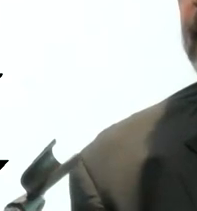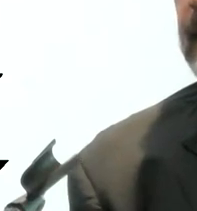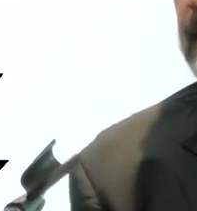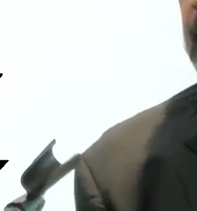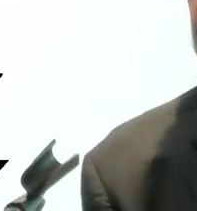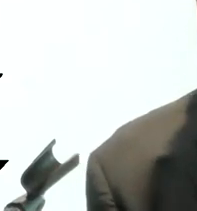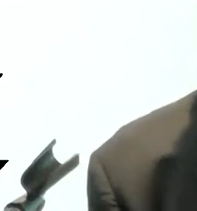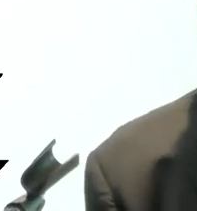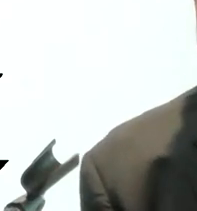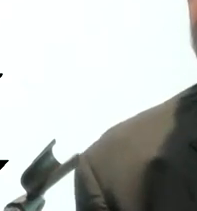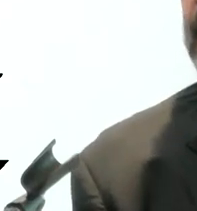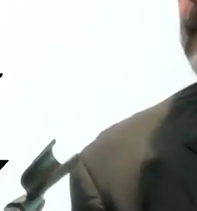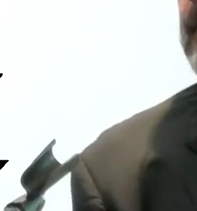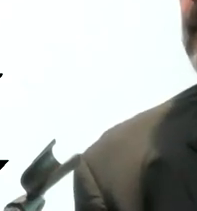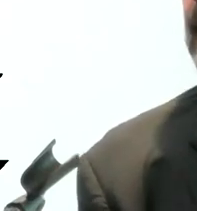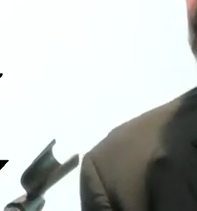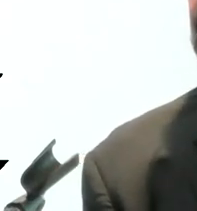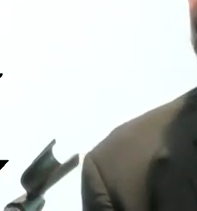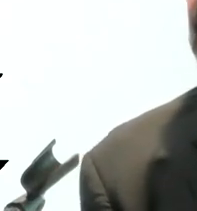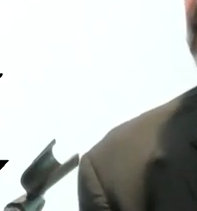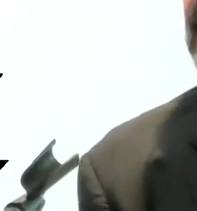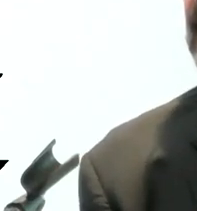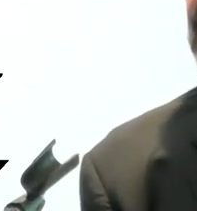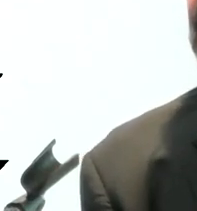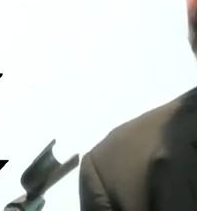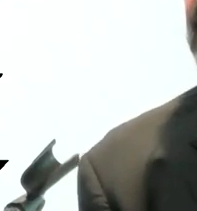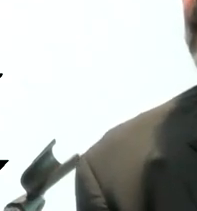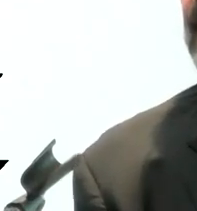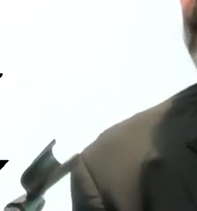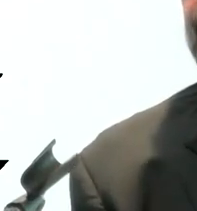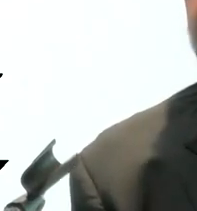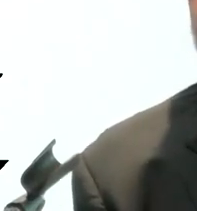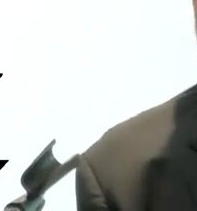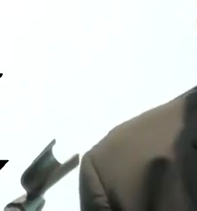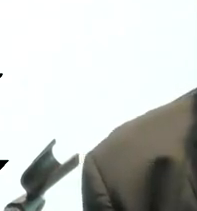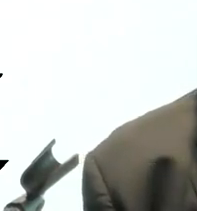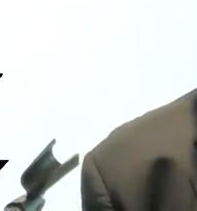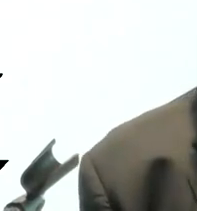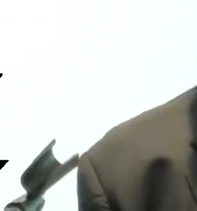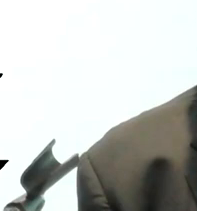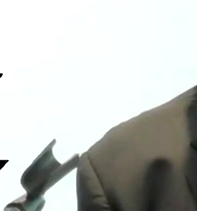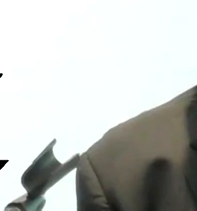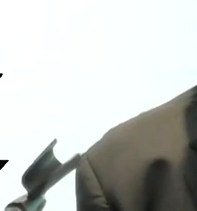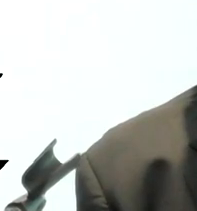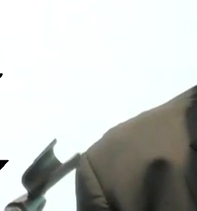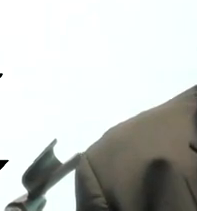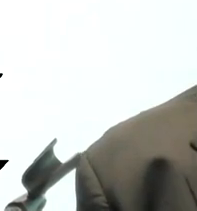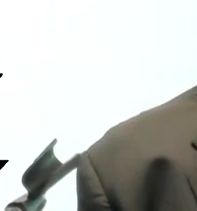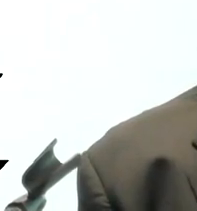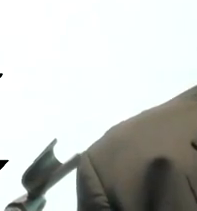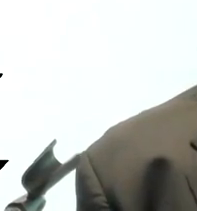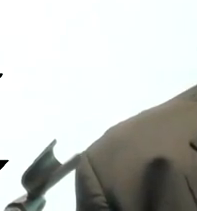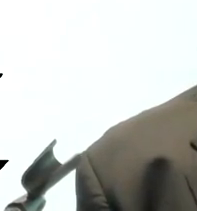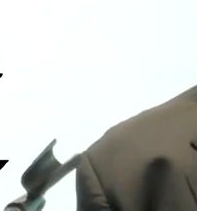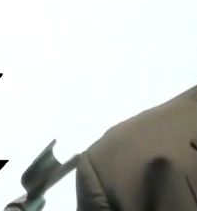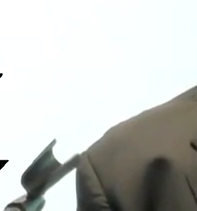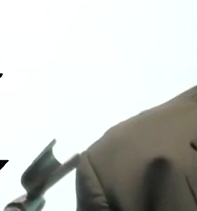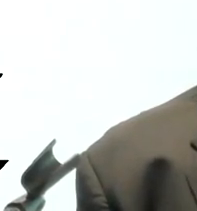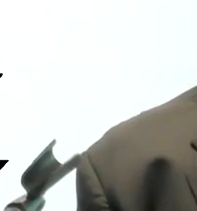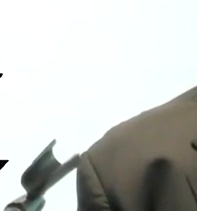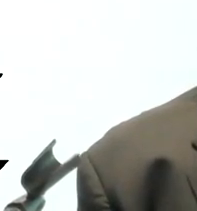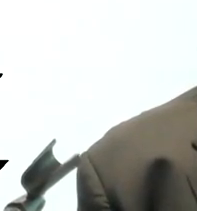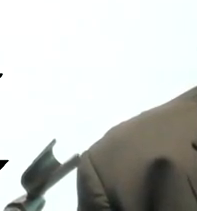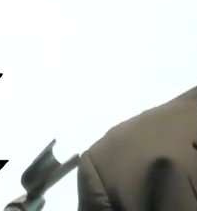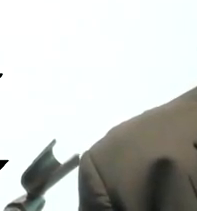foi colocada aqui pela nossa implementação não implementou ainda né é uma política que nós vamos estar aqui